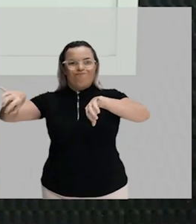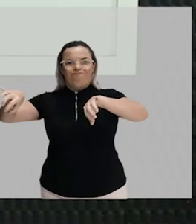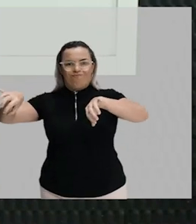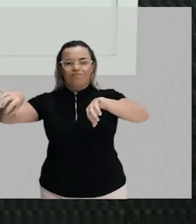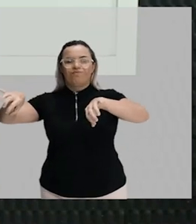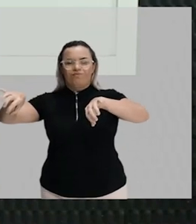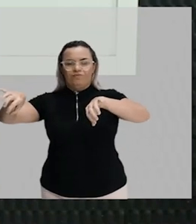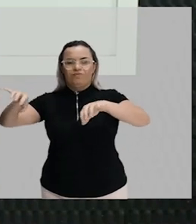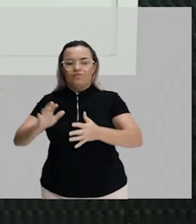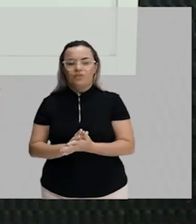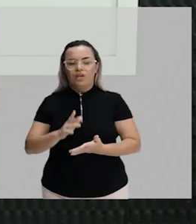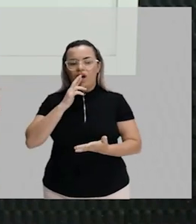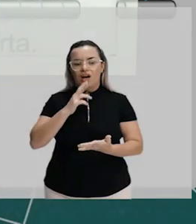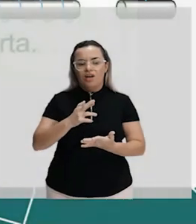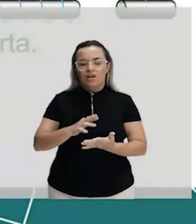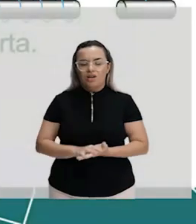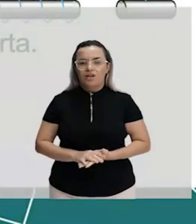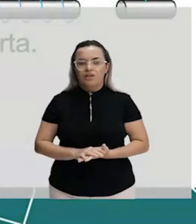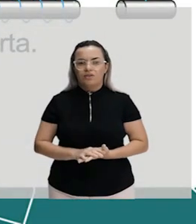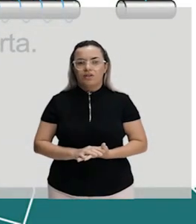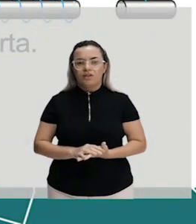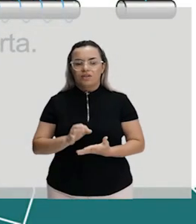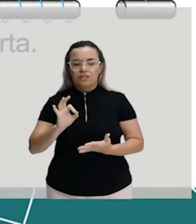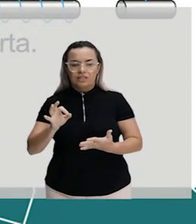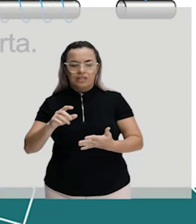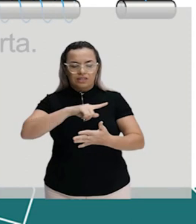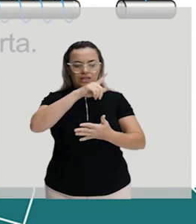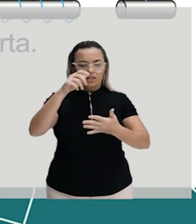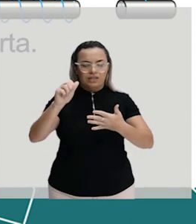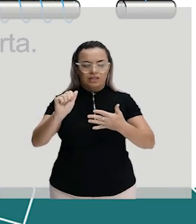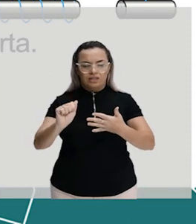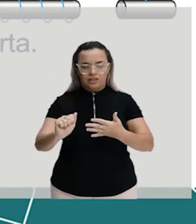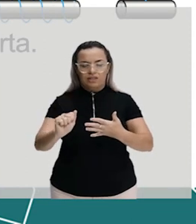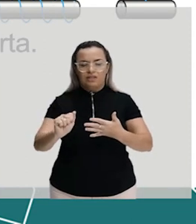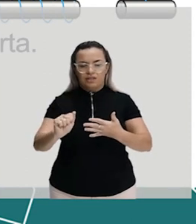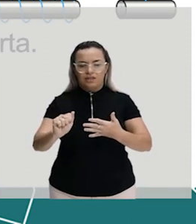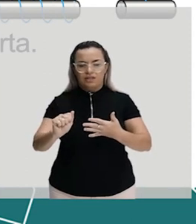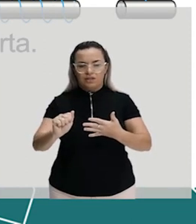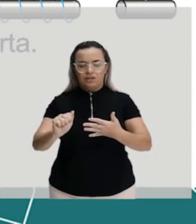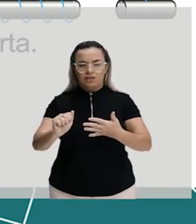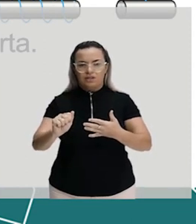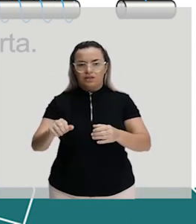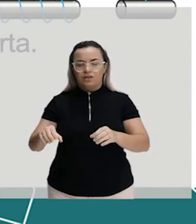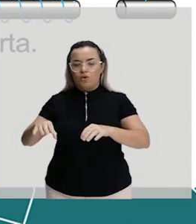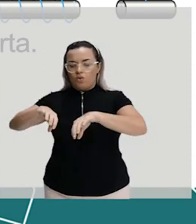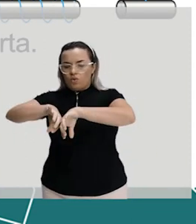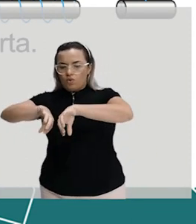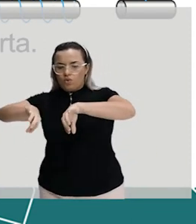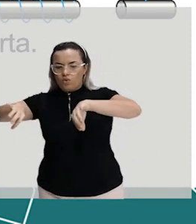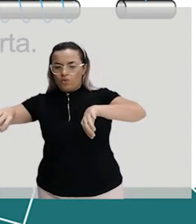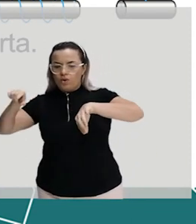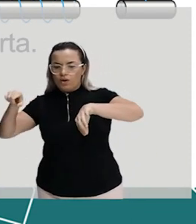então a resposta correta é a letra A ó o ímã do pêndulo será repelido pelo o